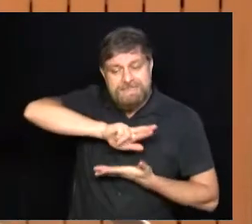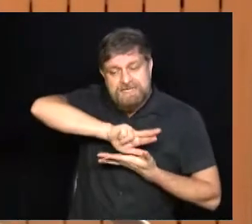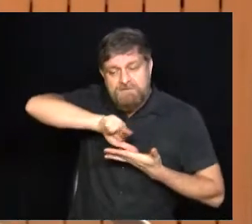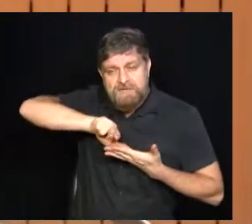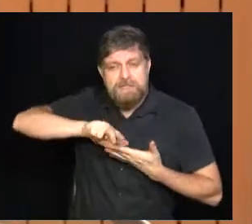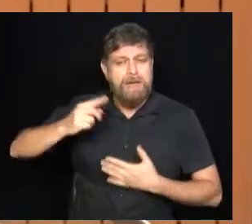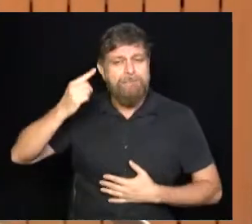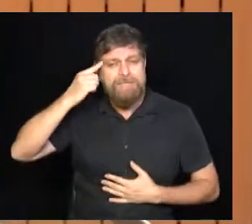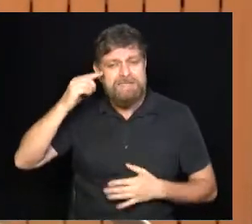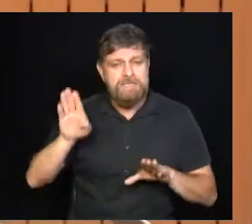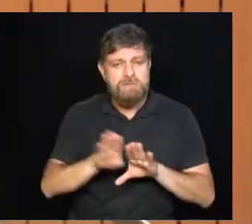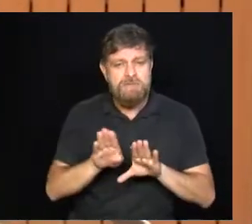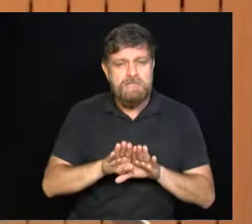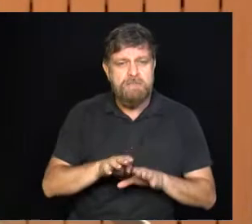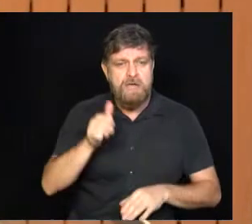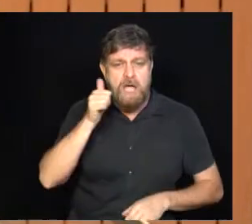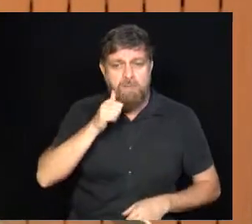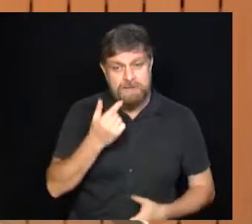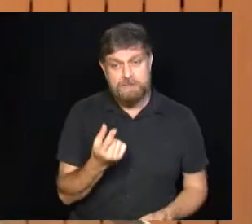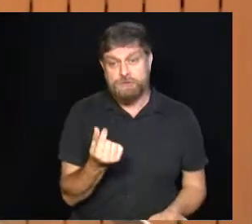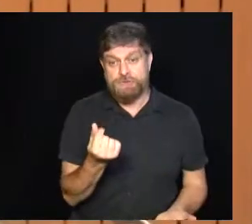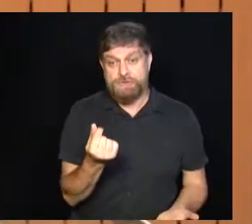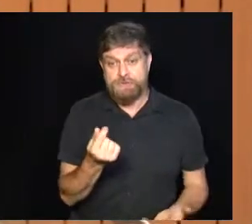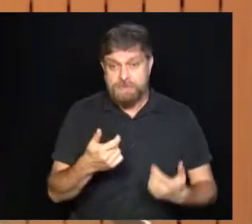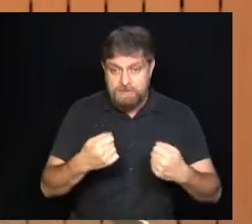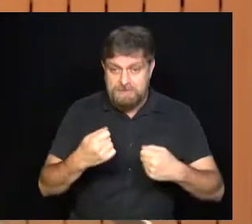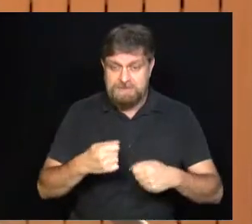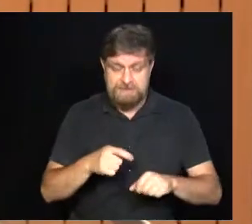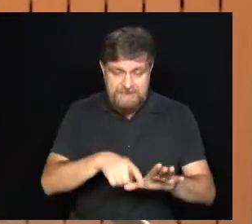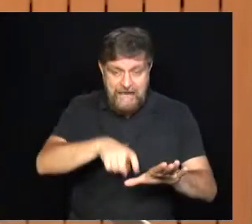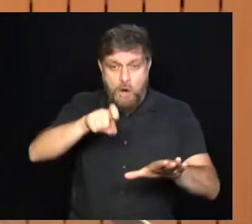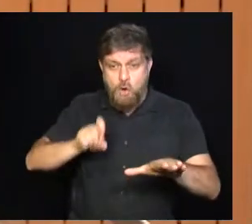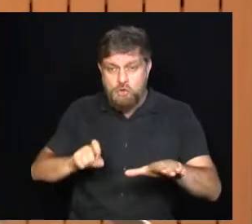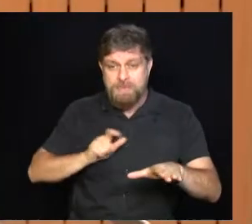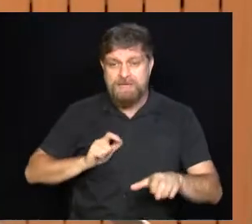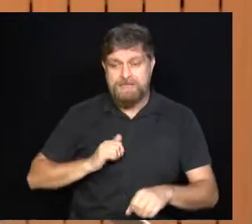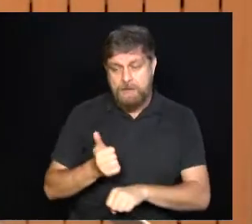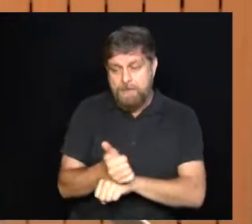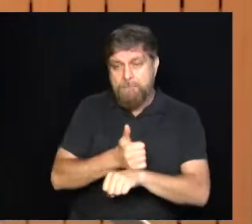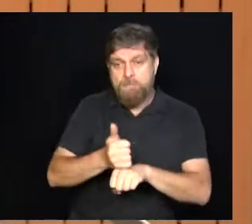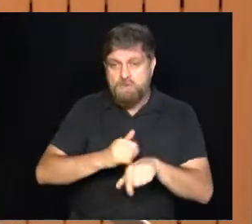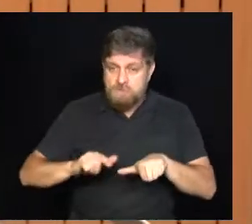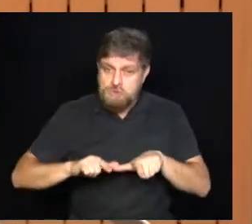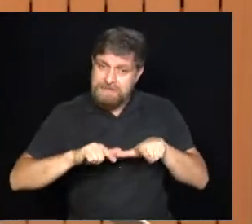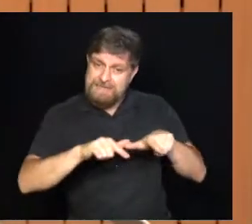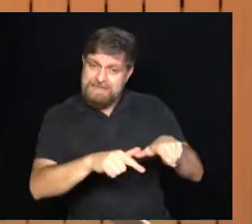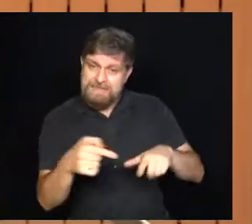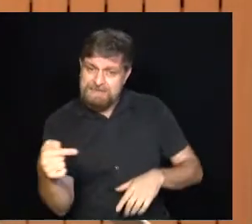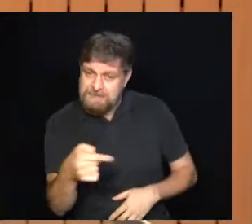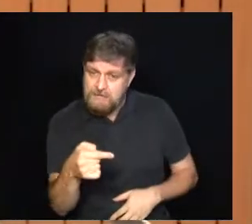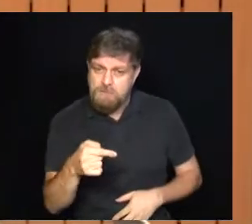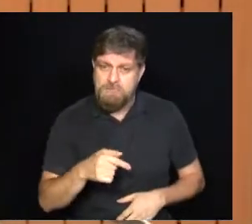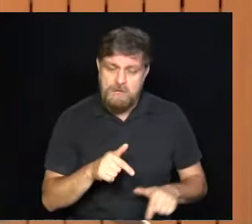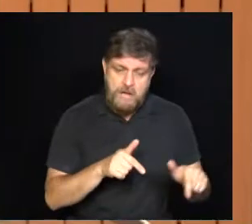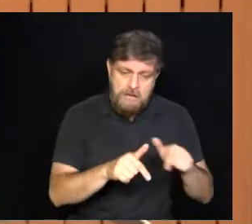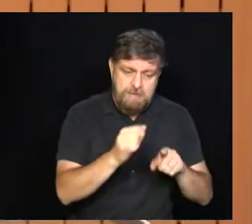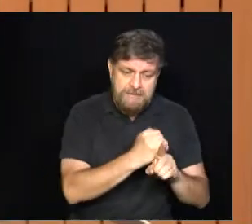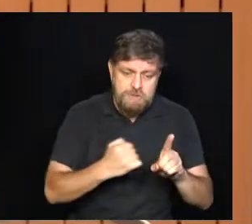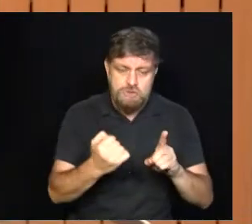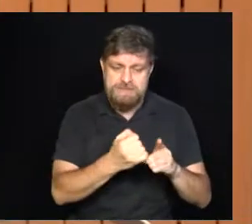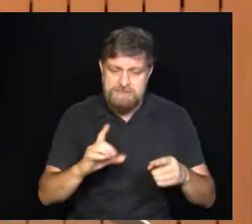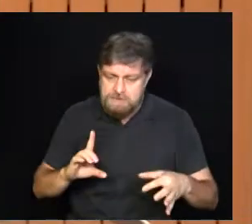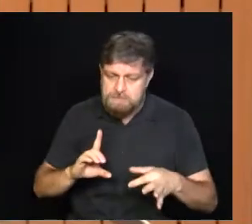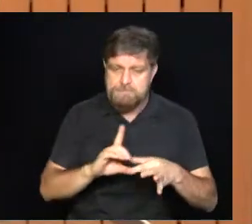pensando na questão da autonomia financeira, da segurança, da profissionalização, da inserção social,